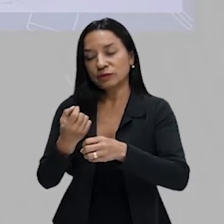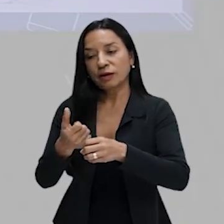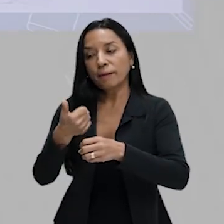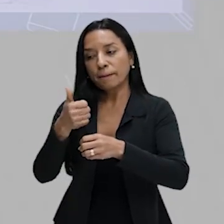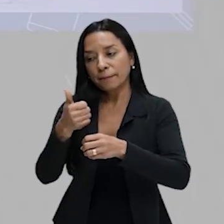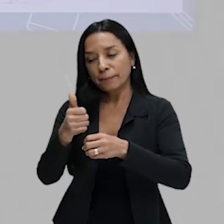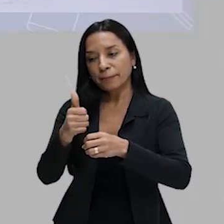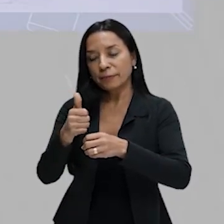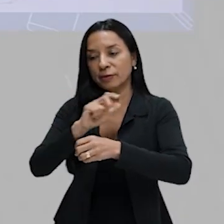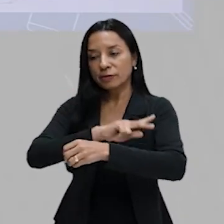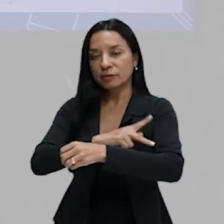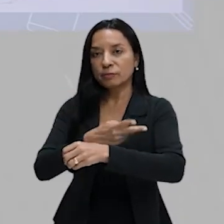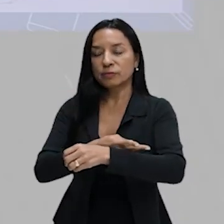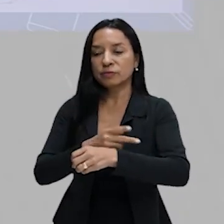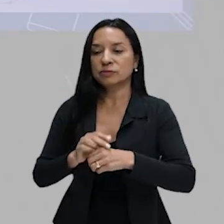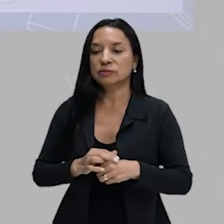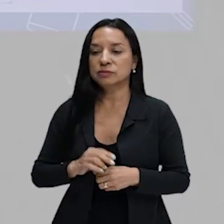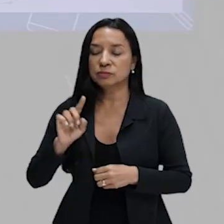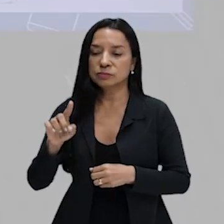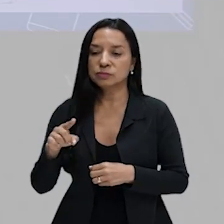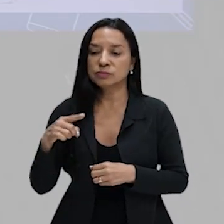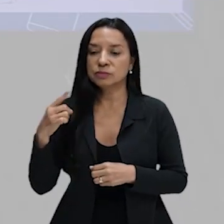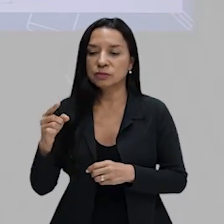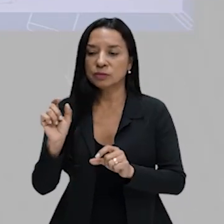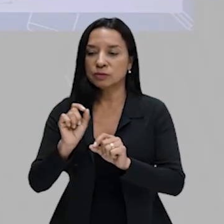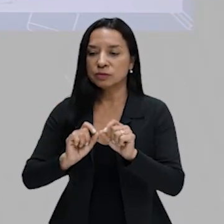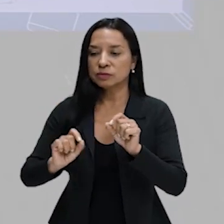hipótese. Depois que você